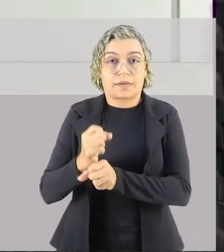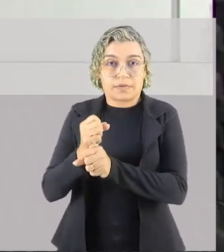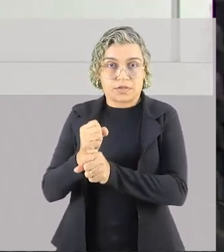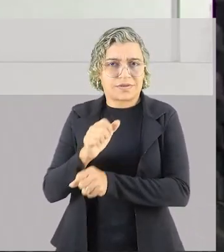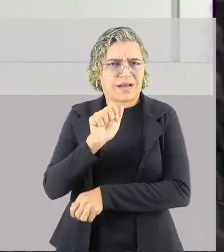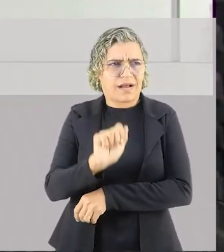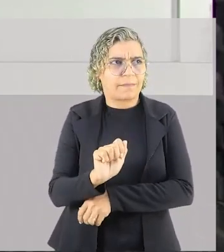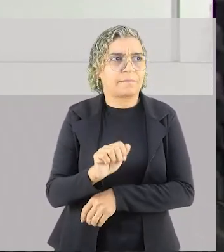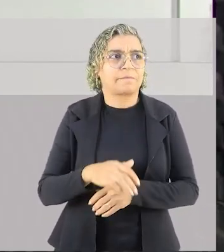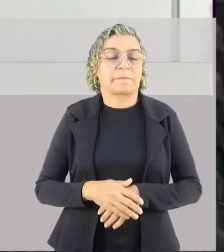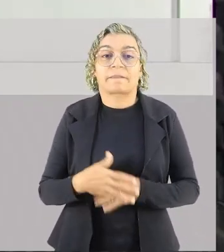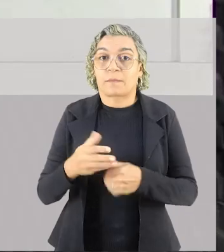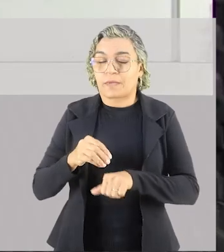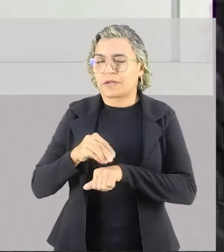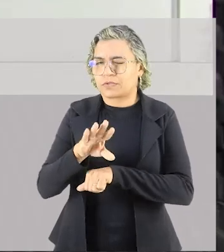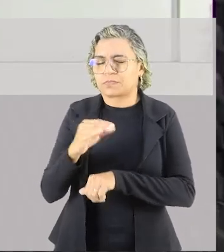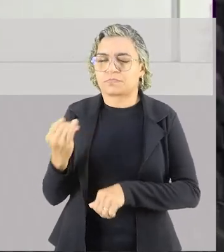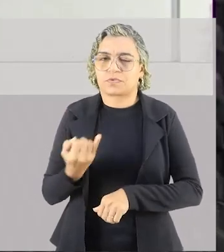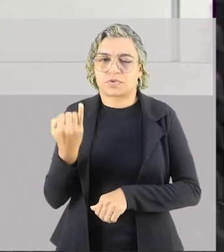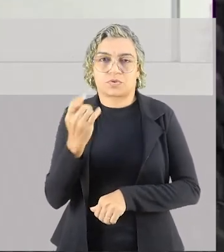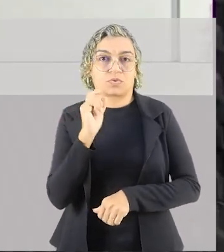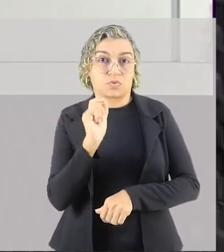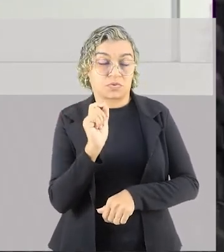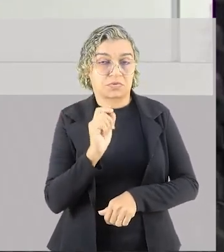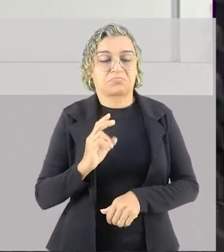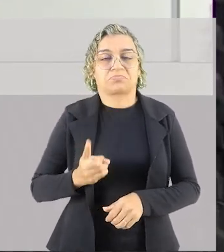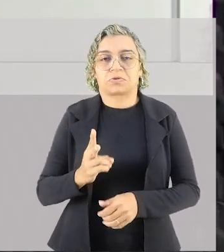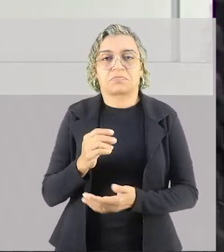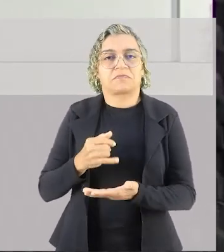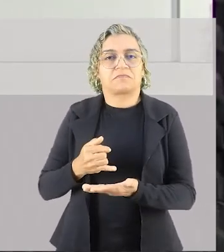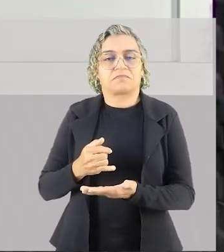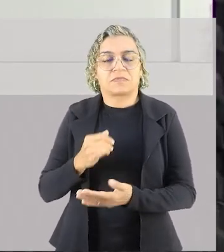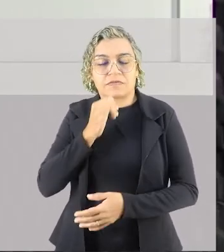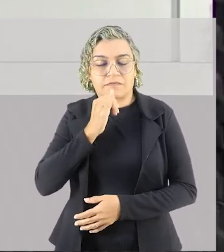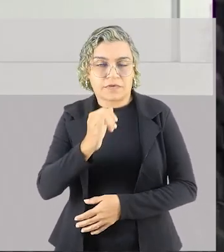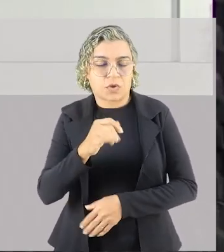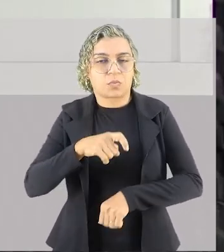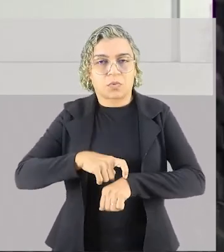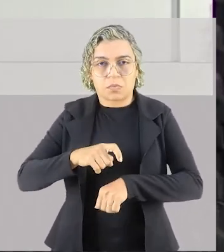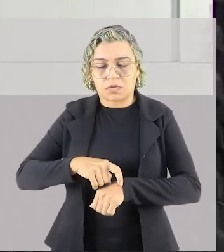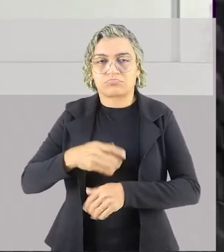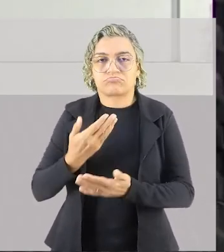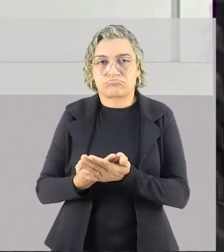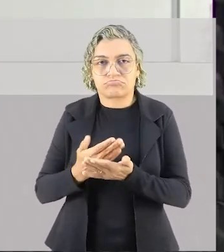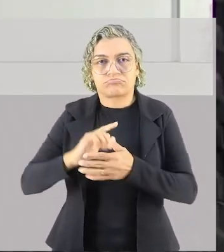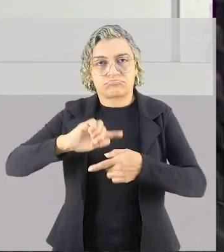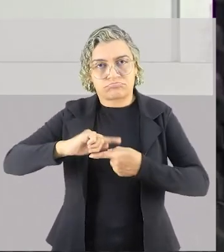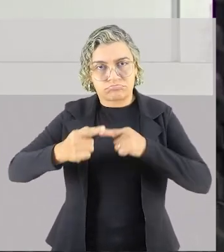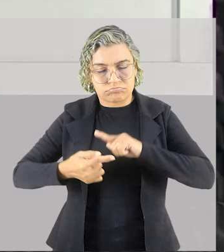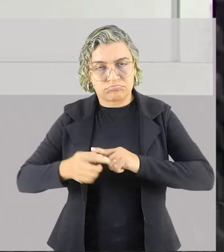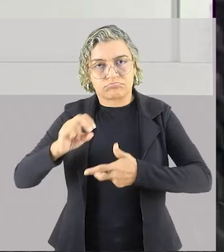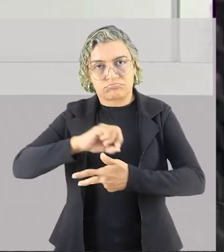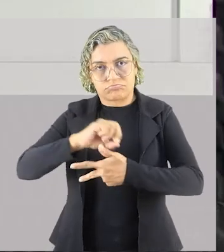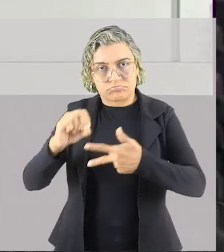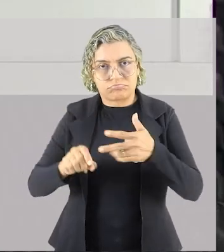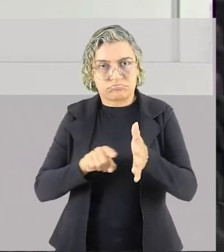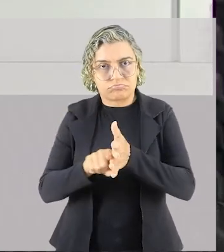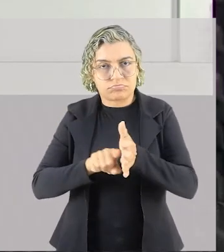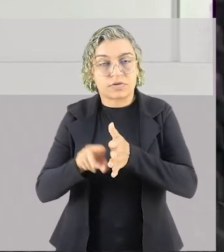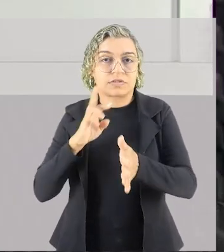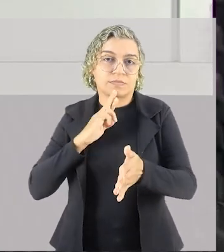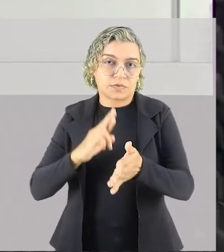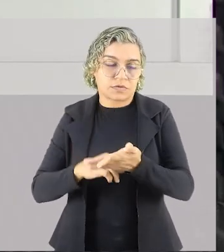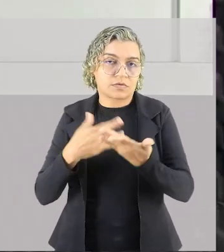A. Uma dica bastante importante, né, que eu sempre falo nas aulas de geometria, respondendo questões de Enem, quando a questão